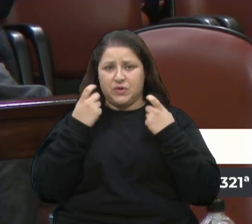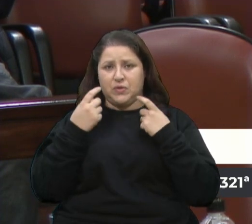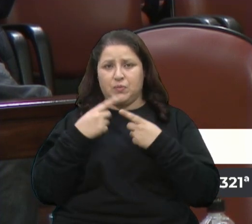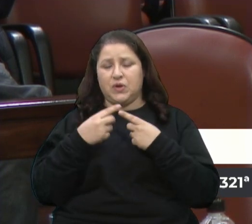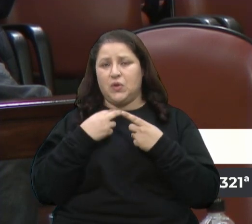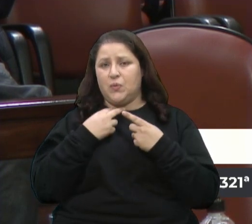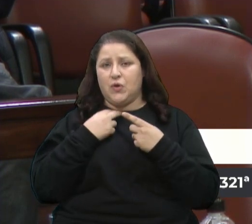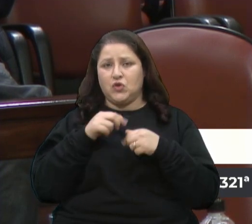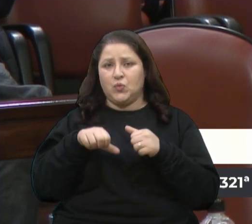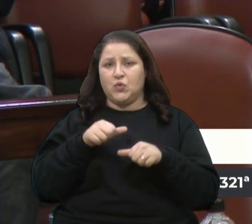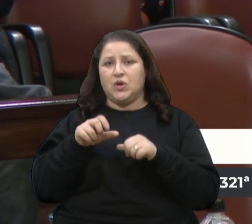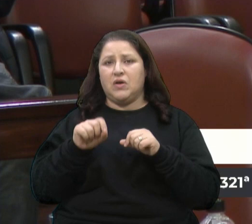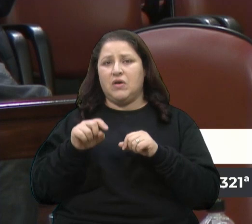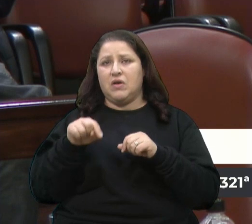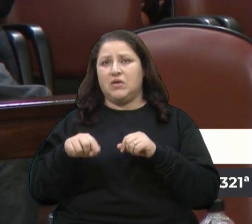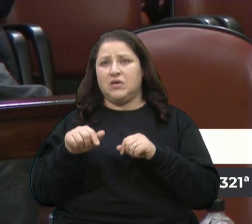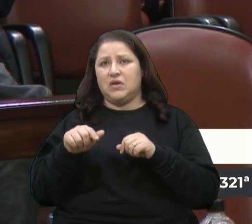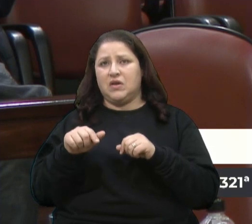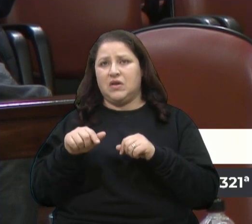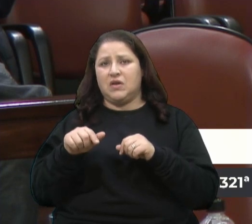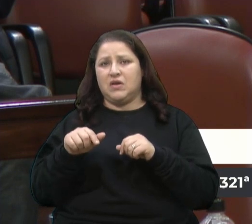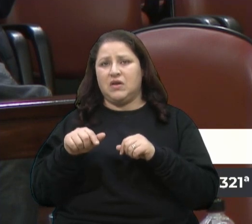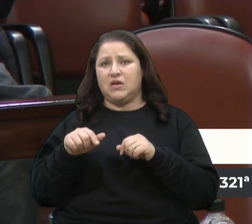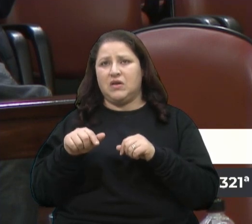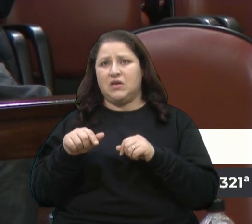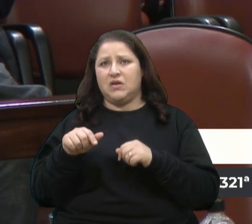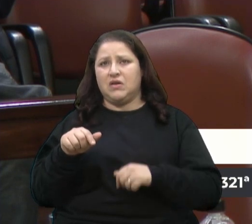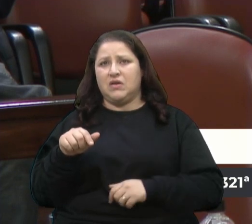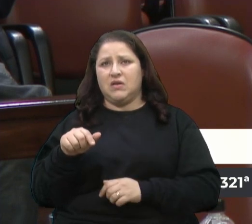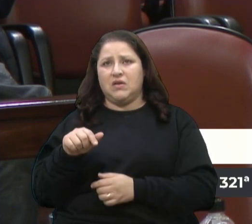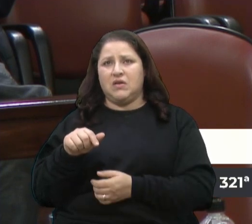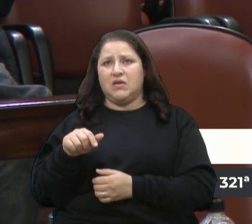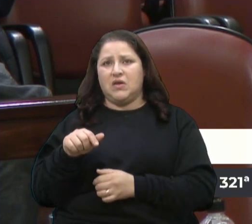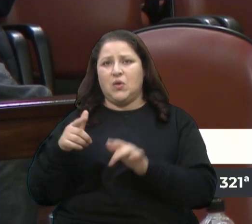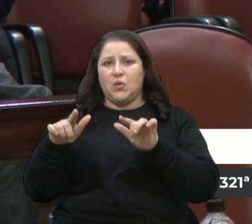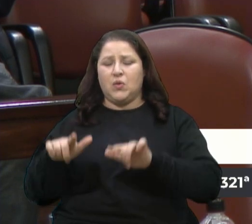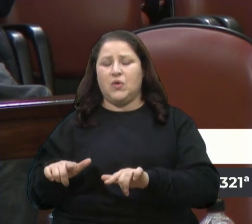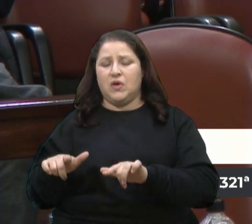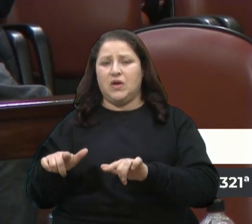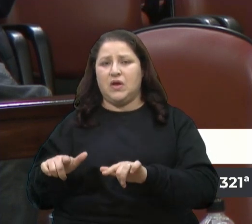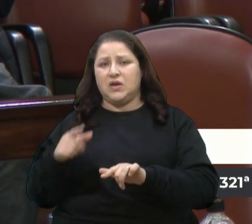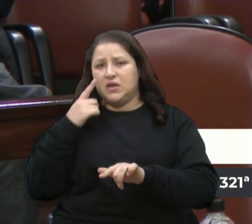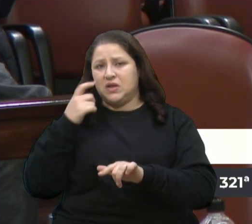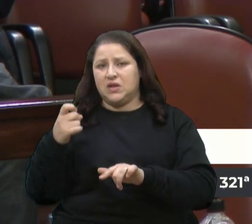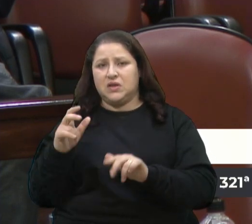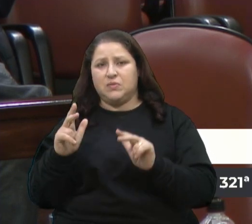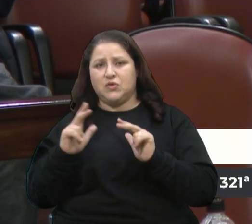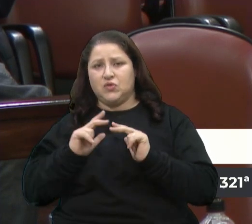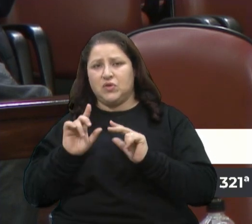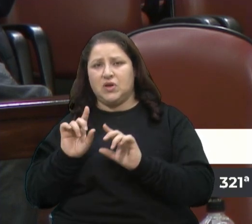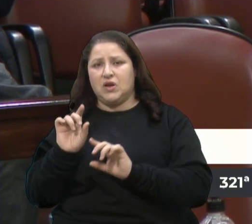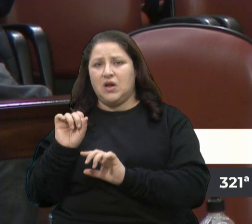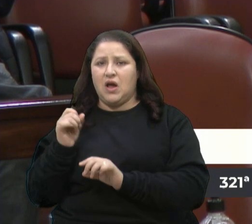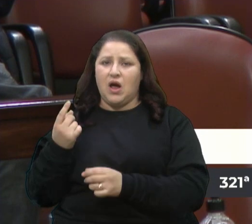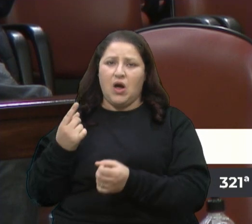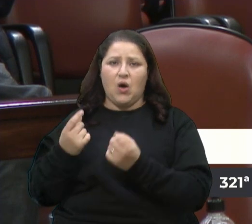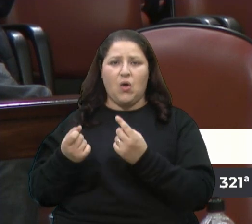regional numa casta ou no departamento de interesses pessoais de alguns vereadores da região.